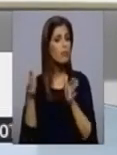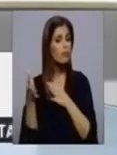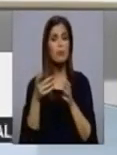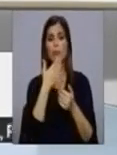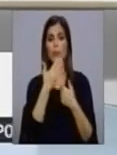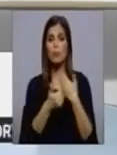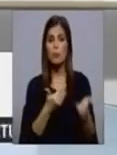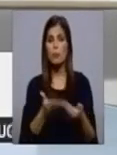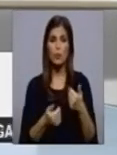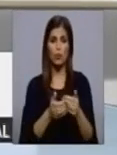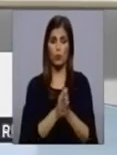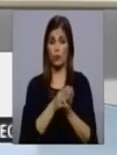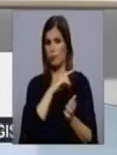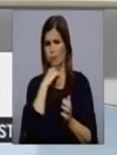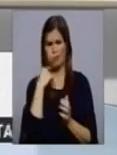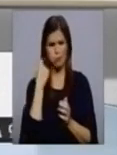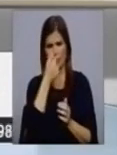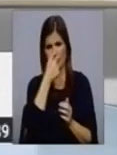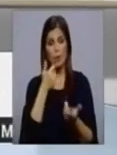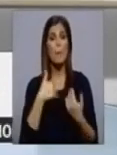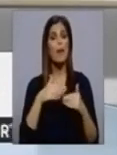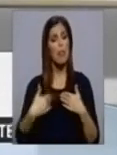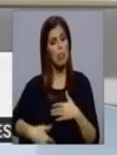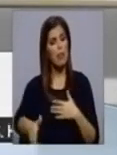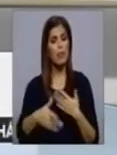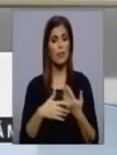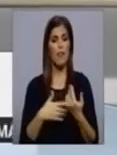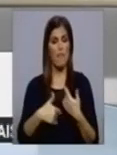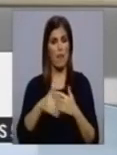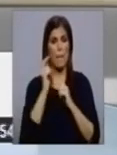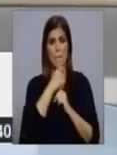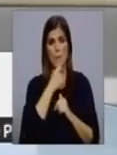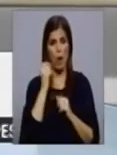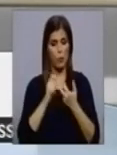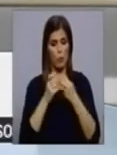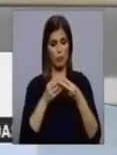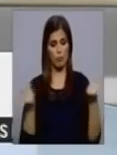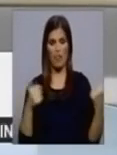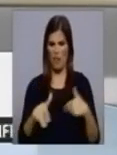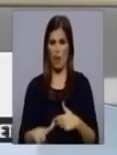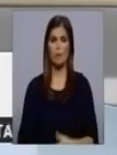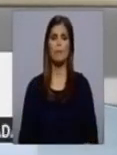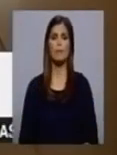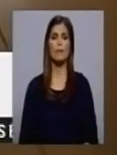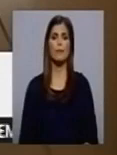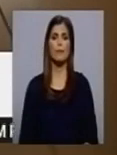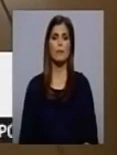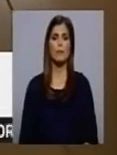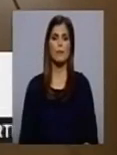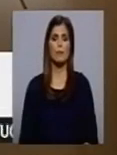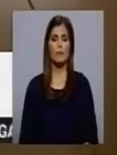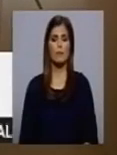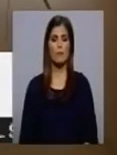pedidos, mas garante que nos próximos dias, nos primeiros dias de maio, o problema estará resolvido.